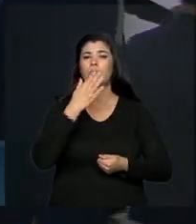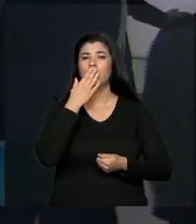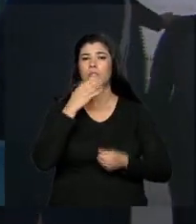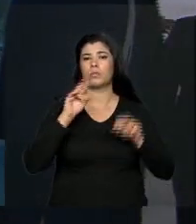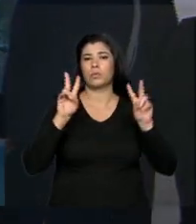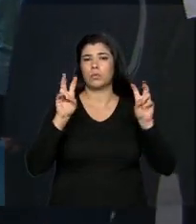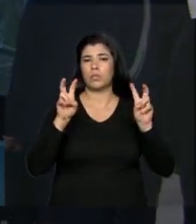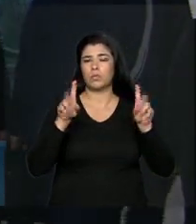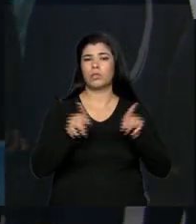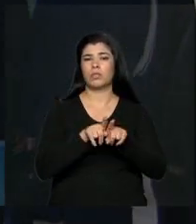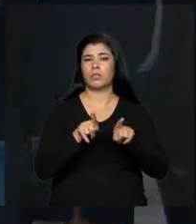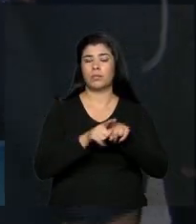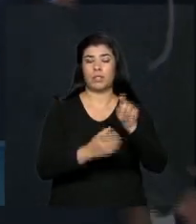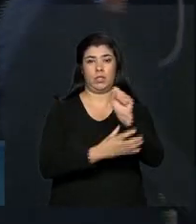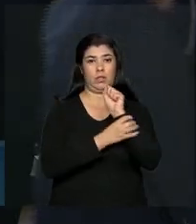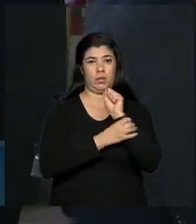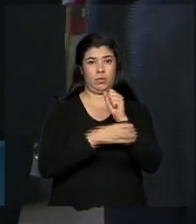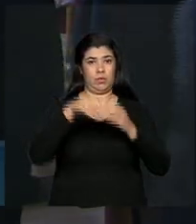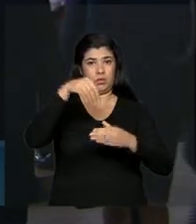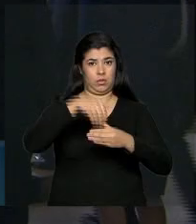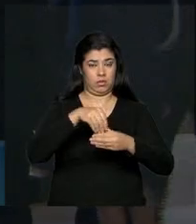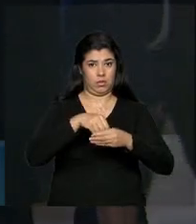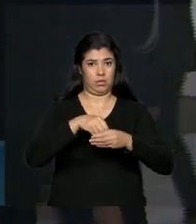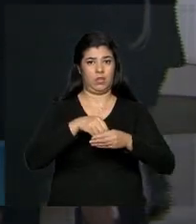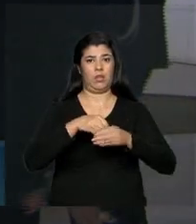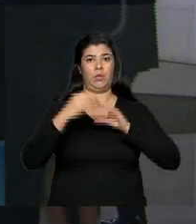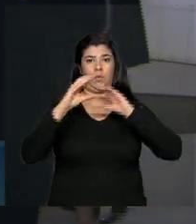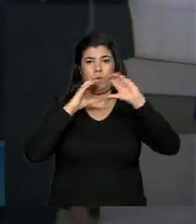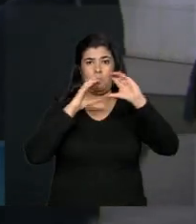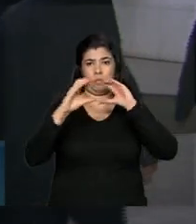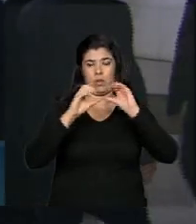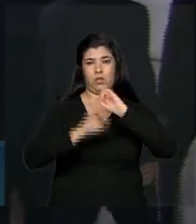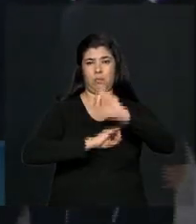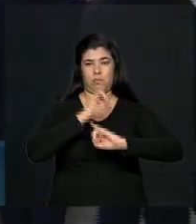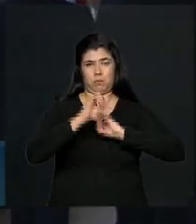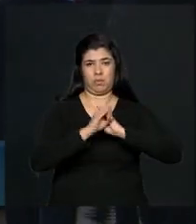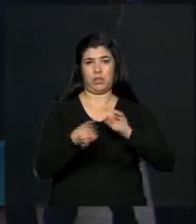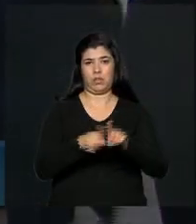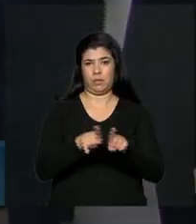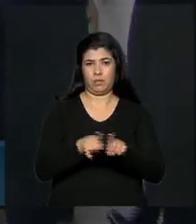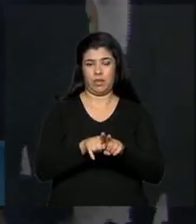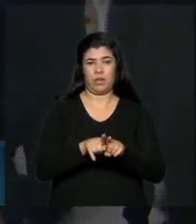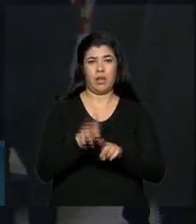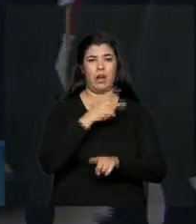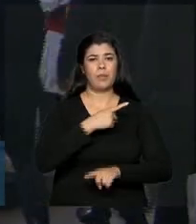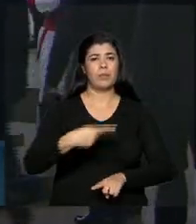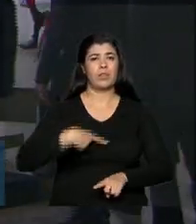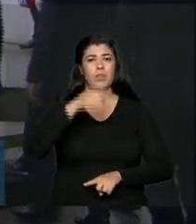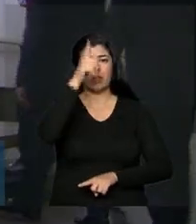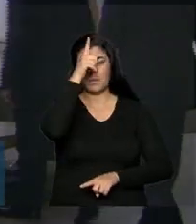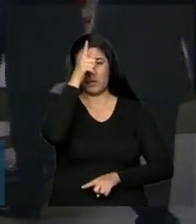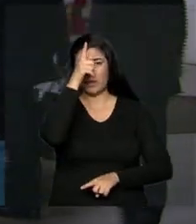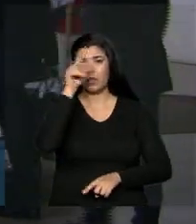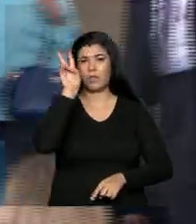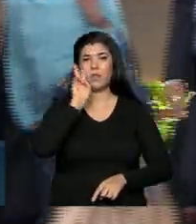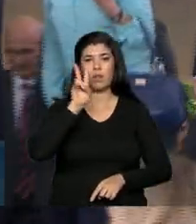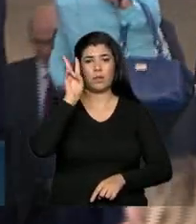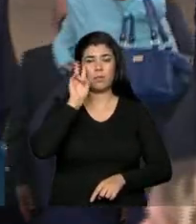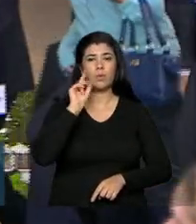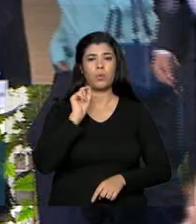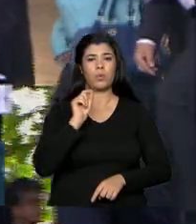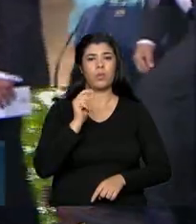à segurança nas comunicações eletrônicas. A chanceler Angela Merkel lembrou que Brasil e Alemanha